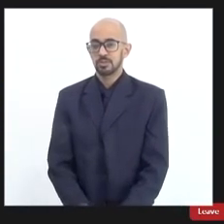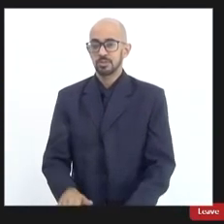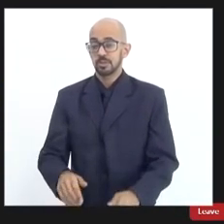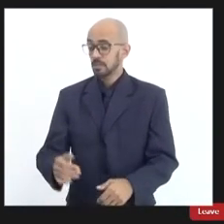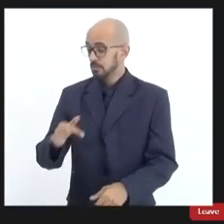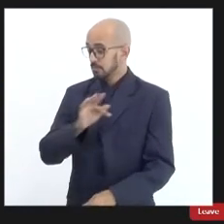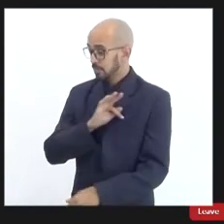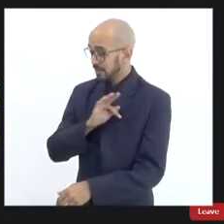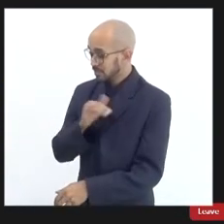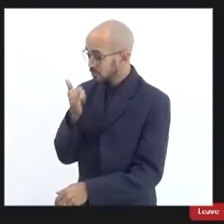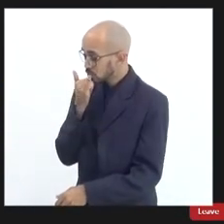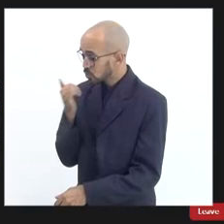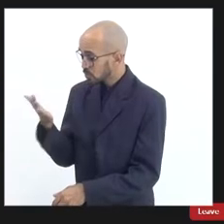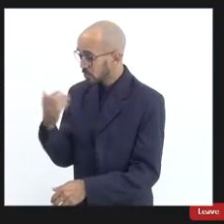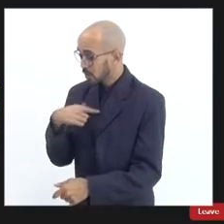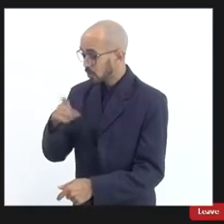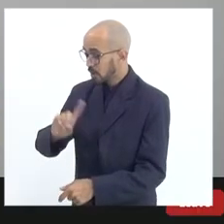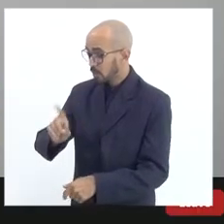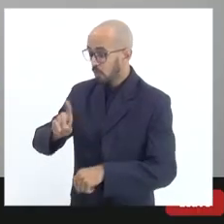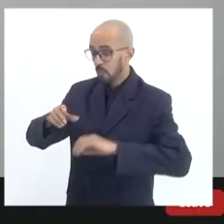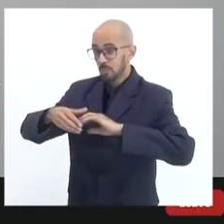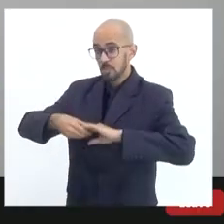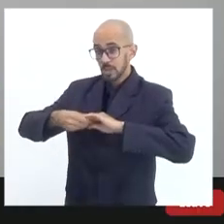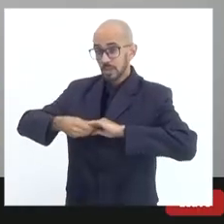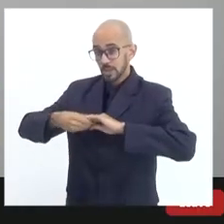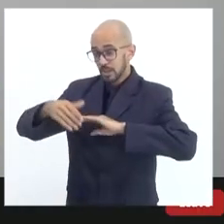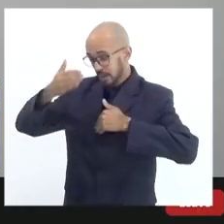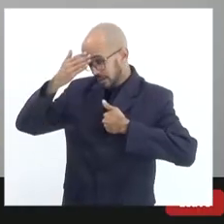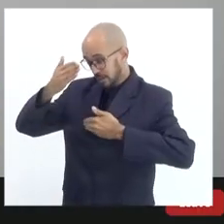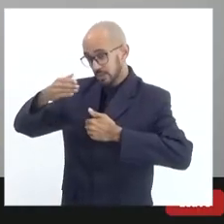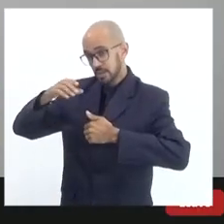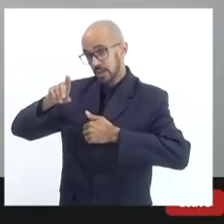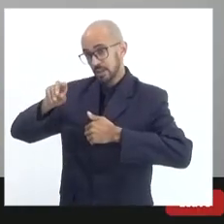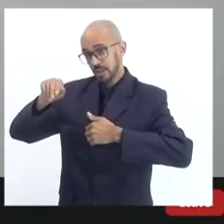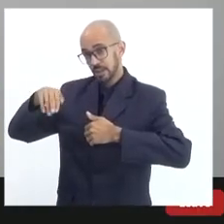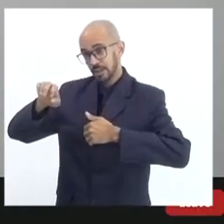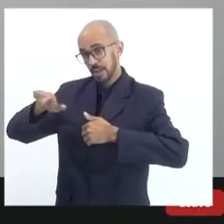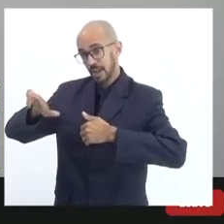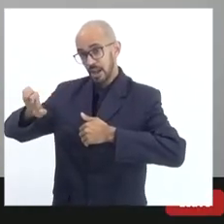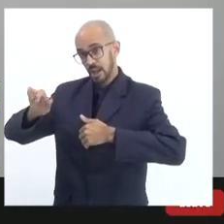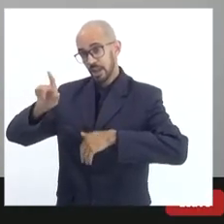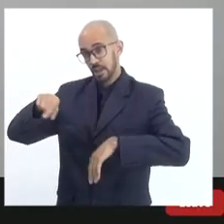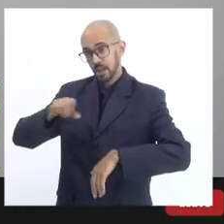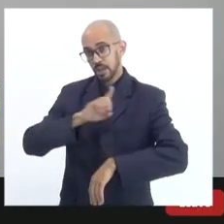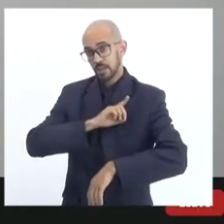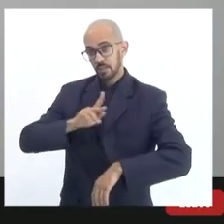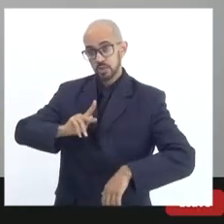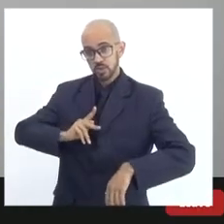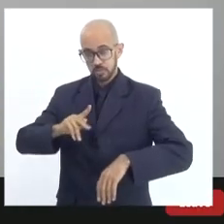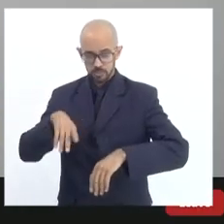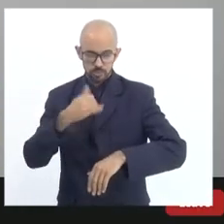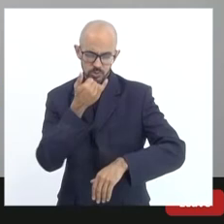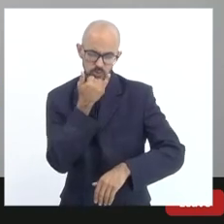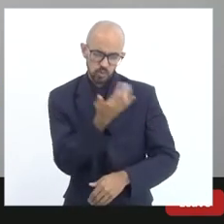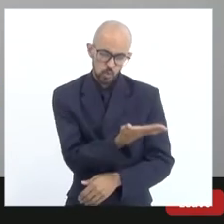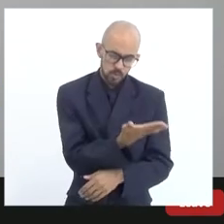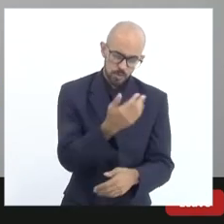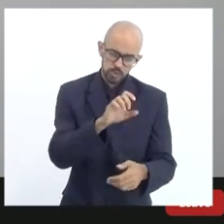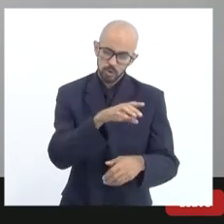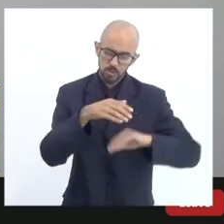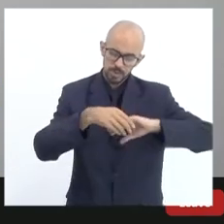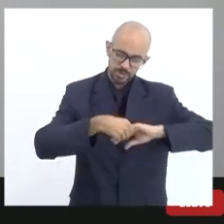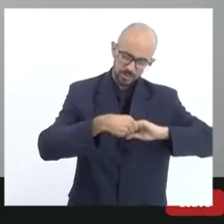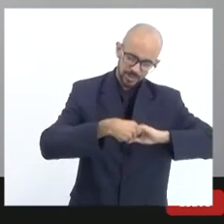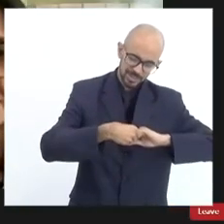desculpe, é que eu não cumprimentei nem agradeci, faço agora a Daniele Magalhães, nossa defensora, que é expositora e convidada também, desculpe. É só uma saudação,